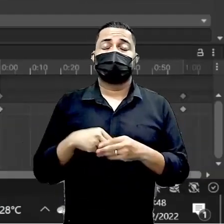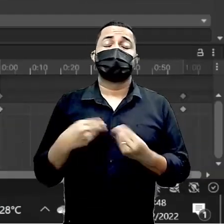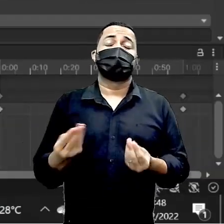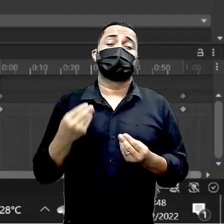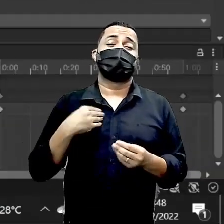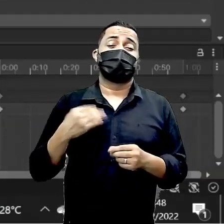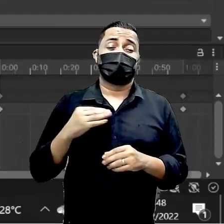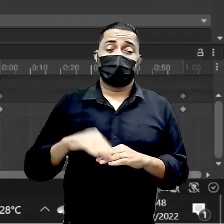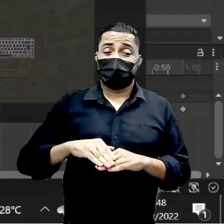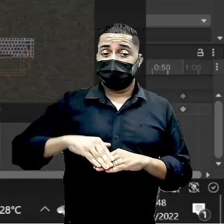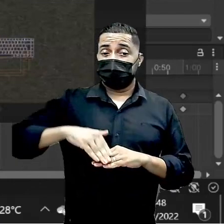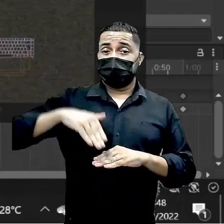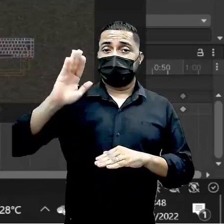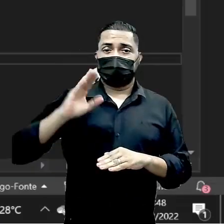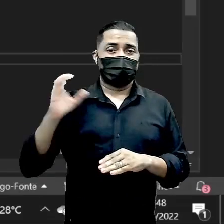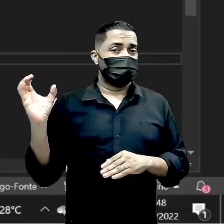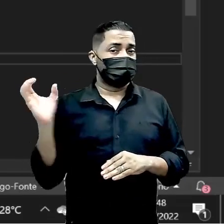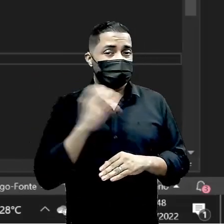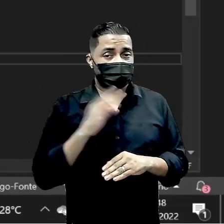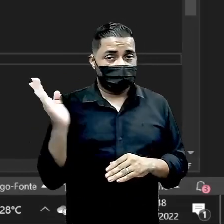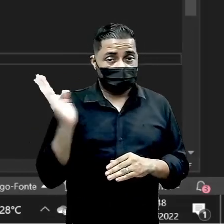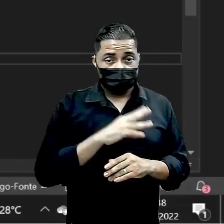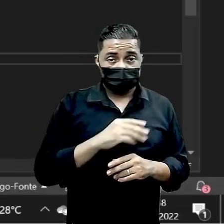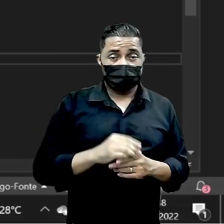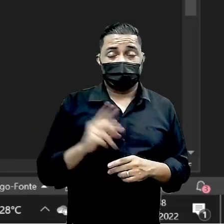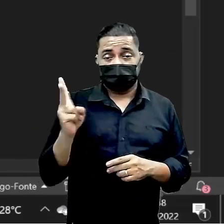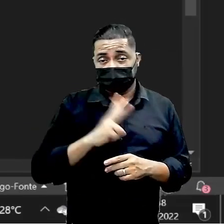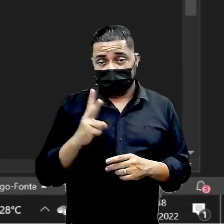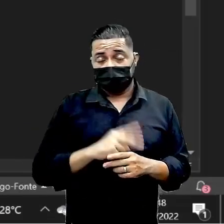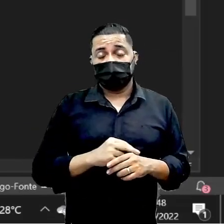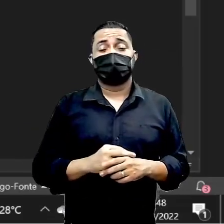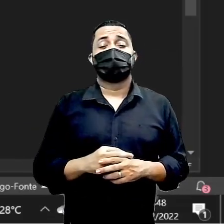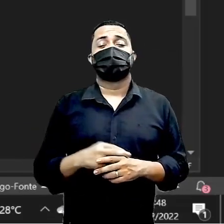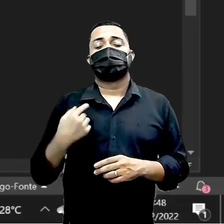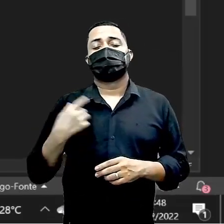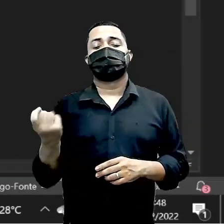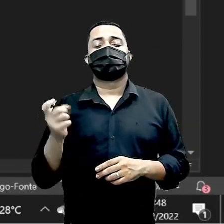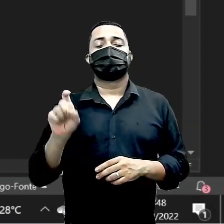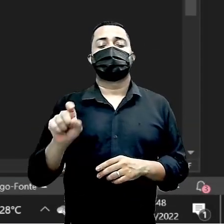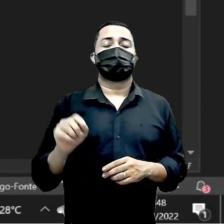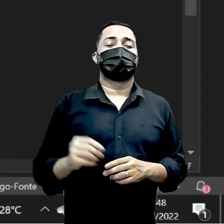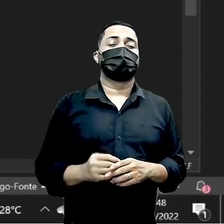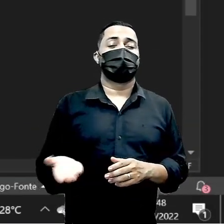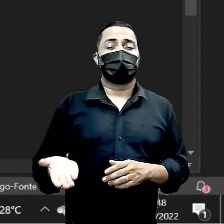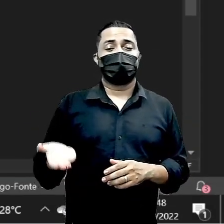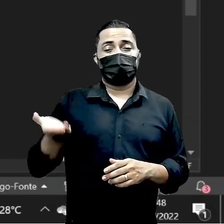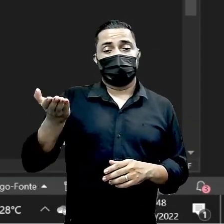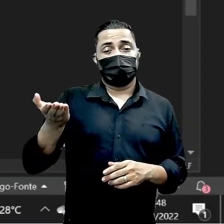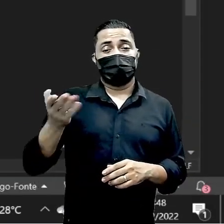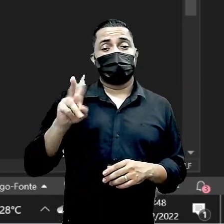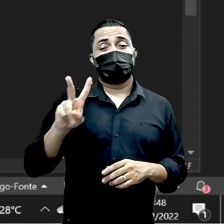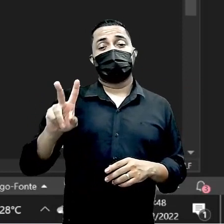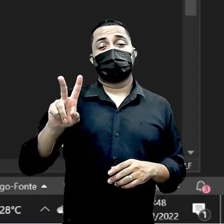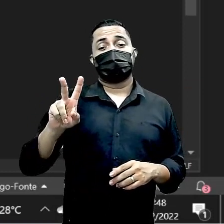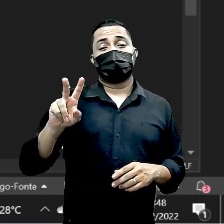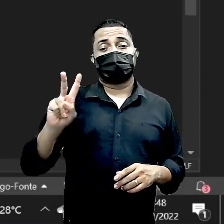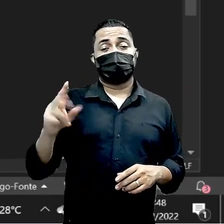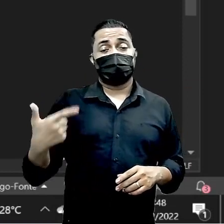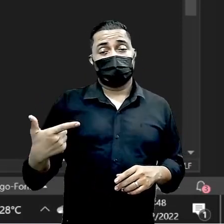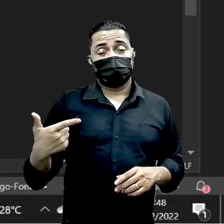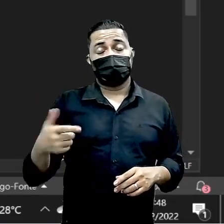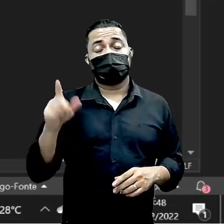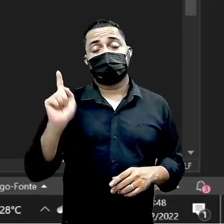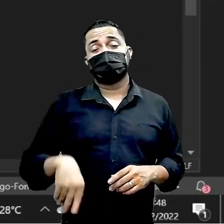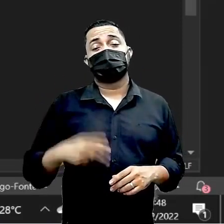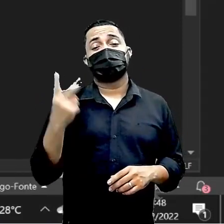essa velocidade, né? Eu volto aqui no script e aumento a velocidade. Esse conceito de vetor 2, pessoal, significa que é um vetor